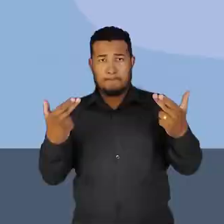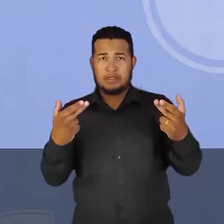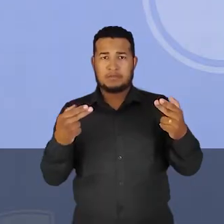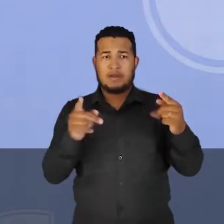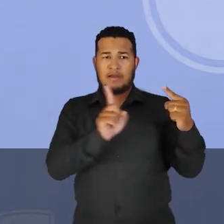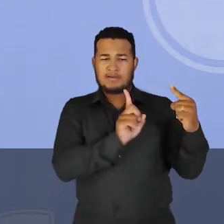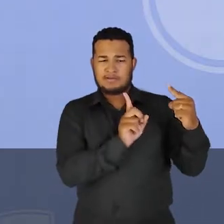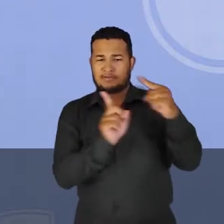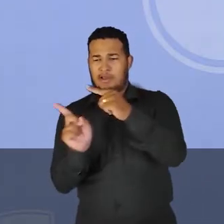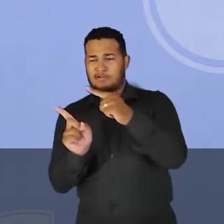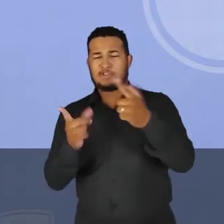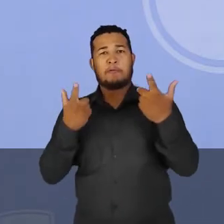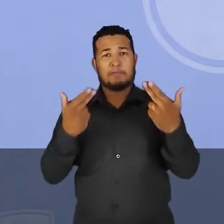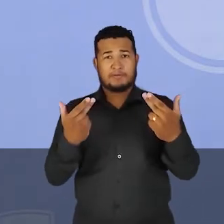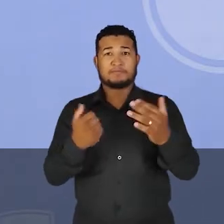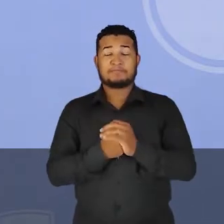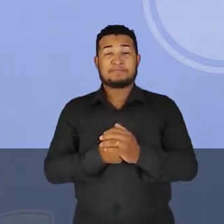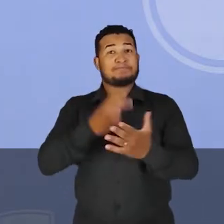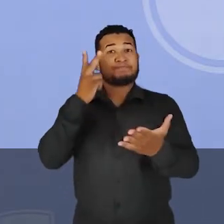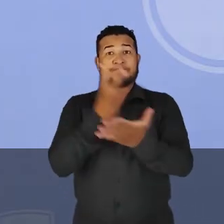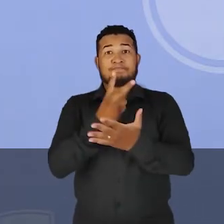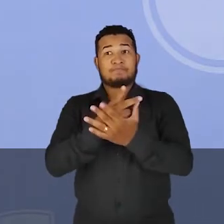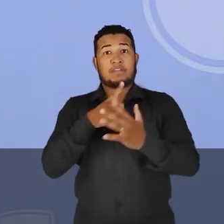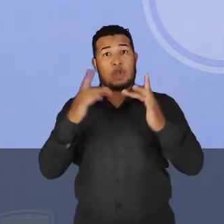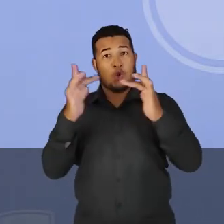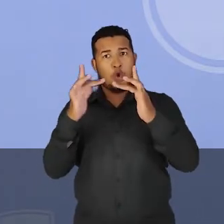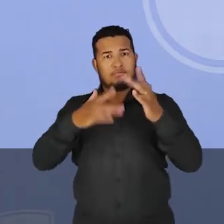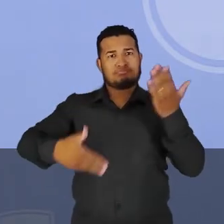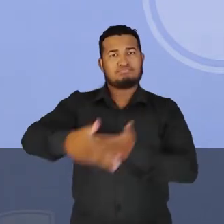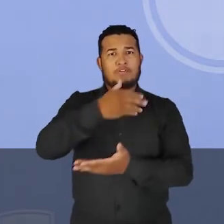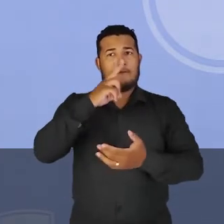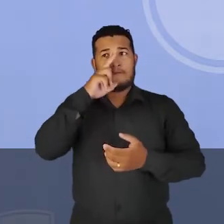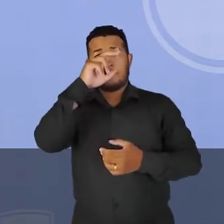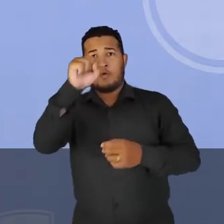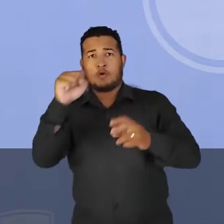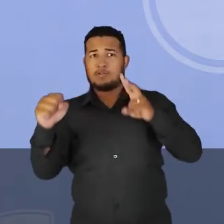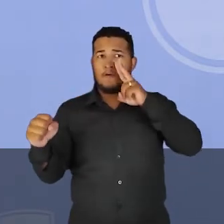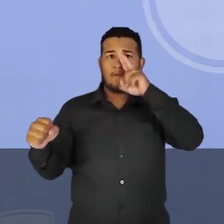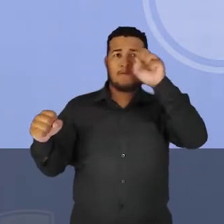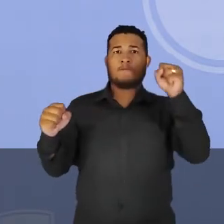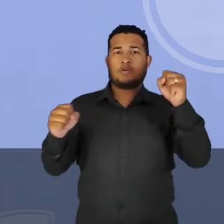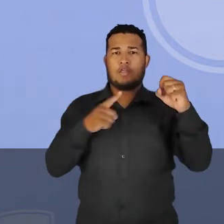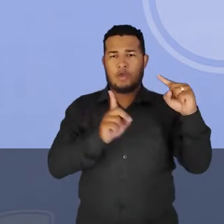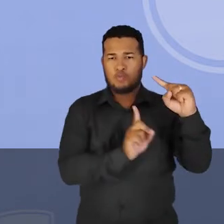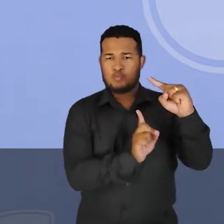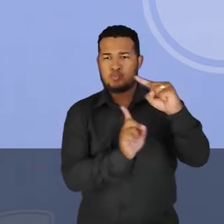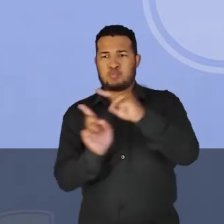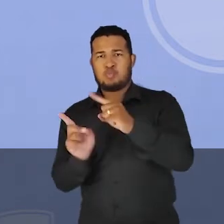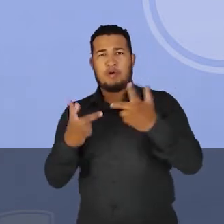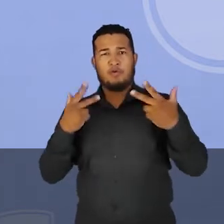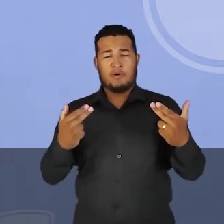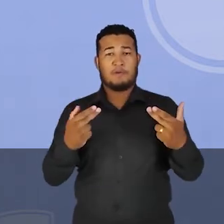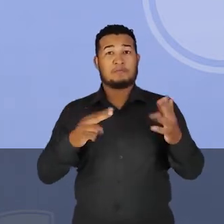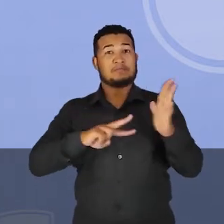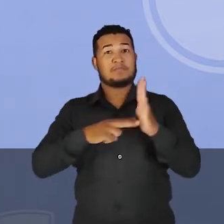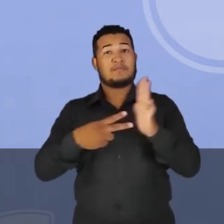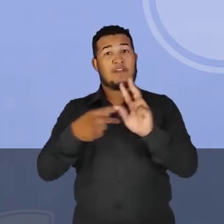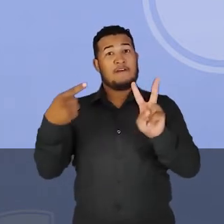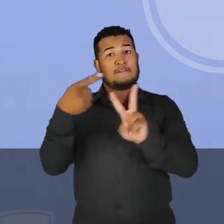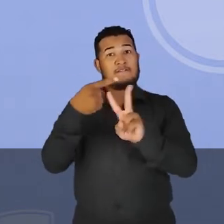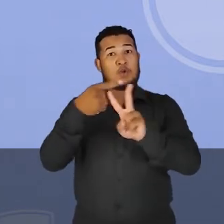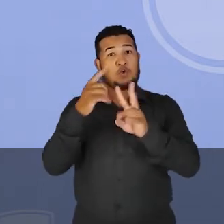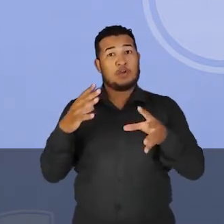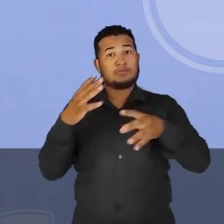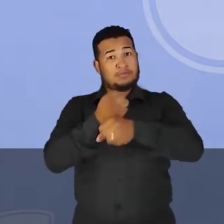as vezes que tivermos uma interação entre duas forças na mesma direção e no mesmo sentido, o vetor